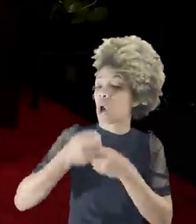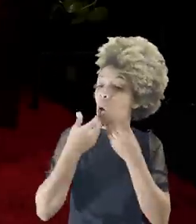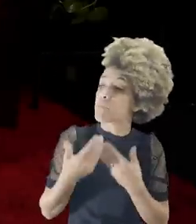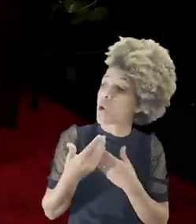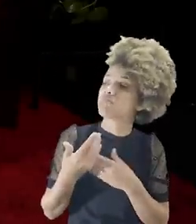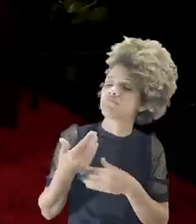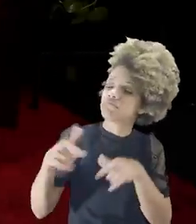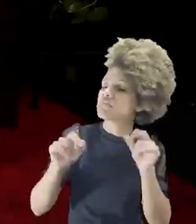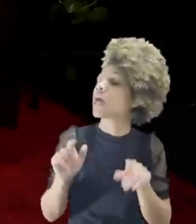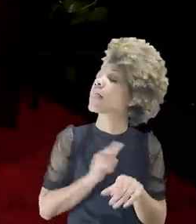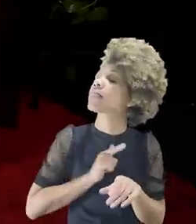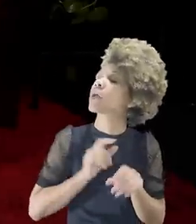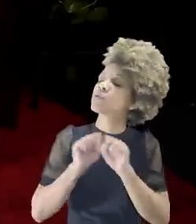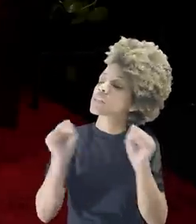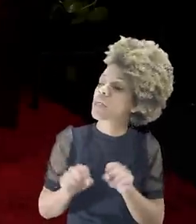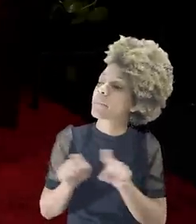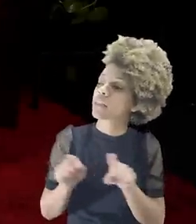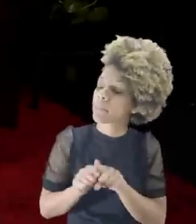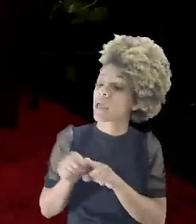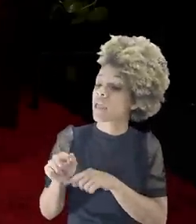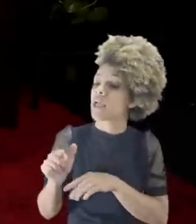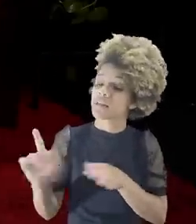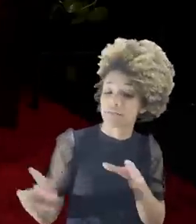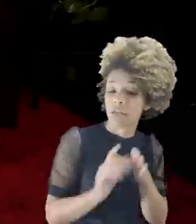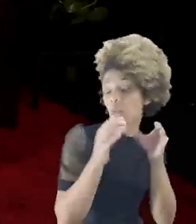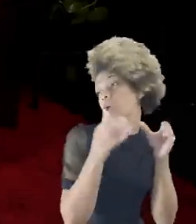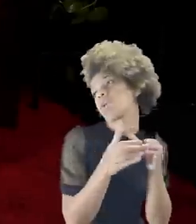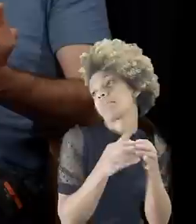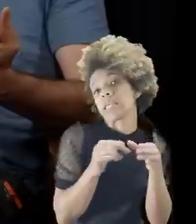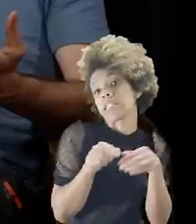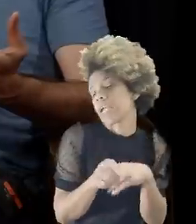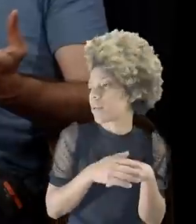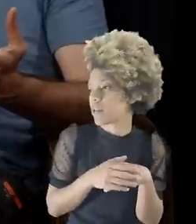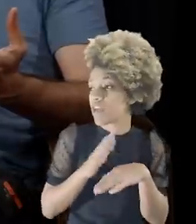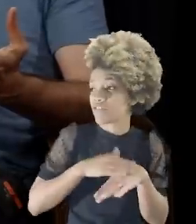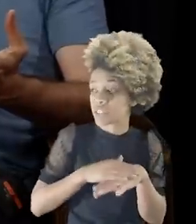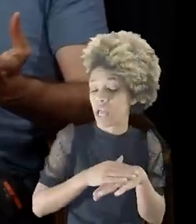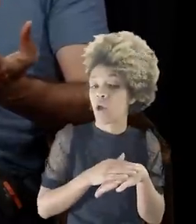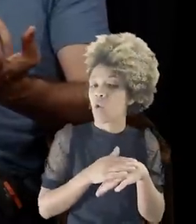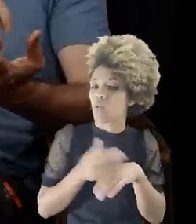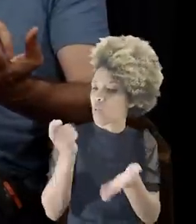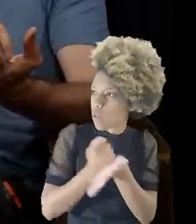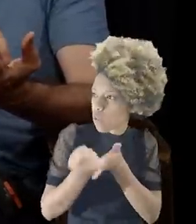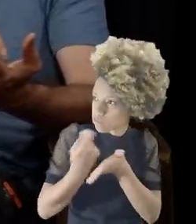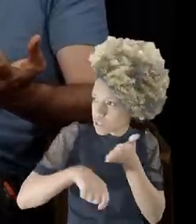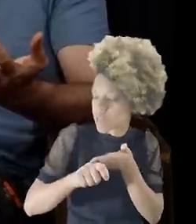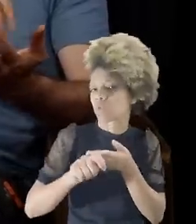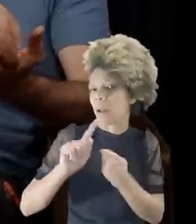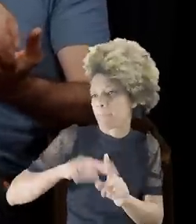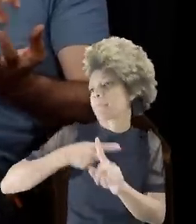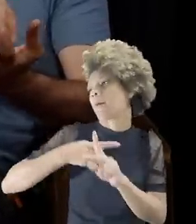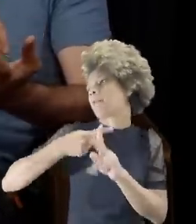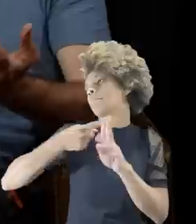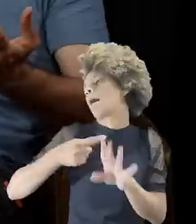consegue bom jogadores e eles têm um sistema também de você o jogador que tá numa equipe se ele fizer uma extensão de contrato ele vai